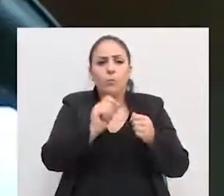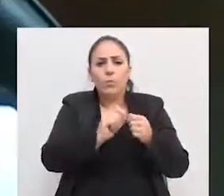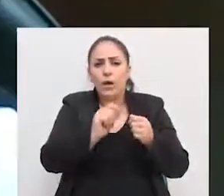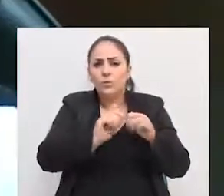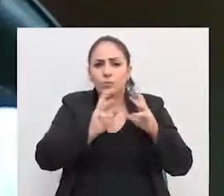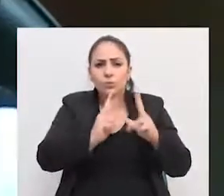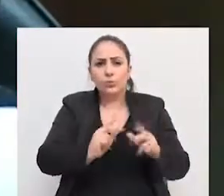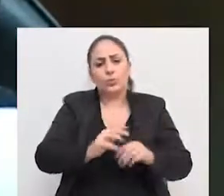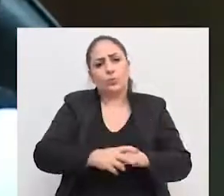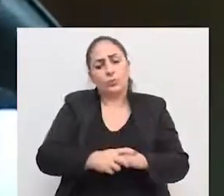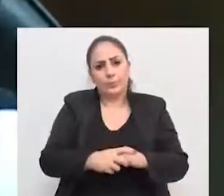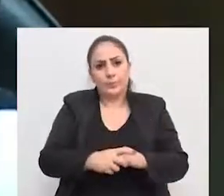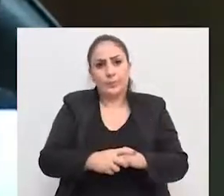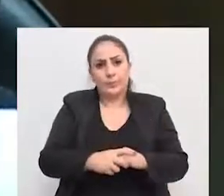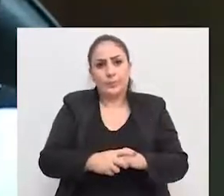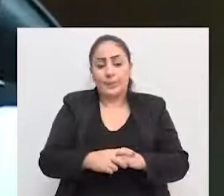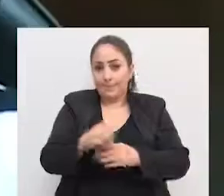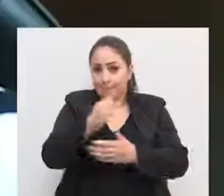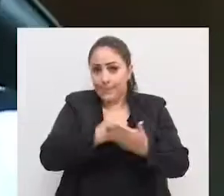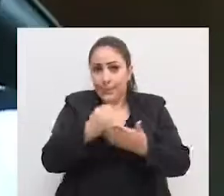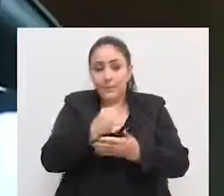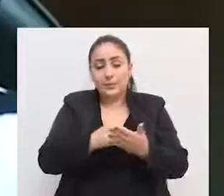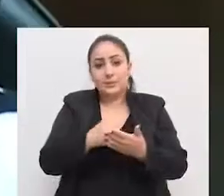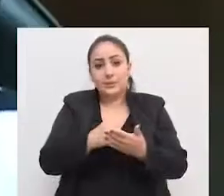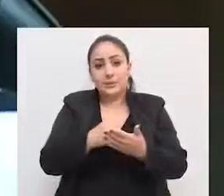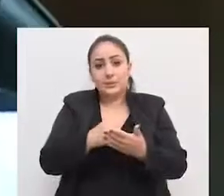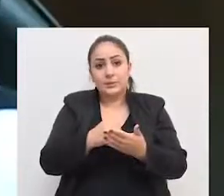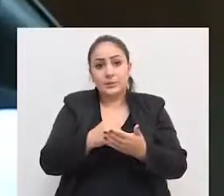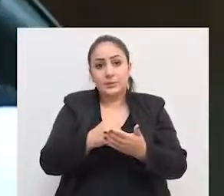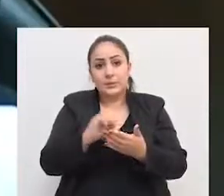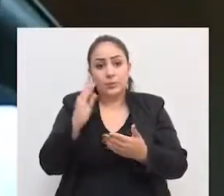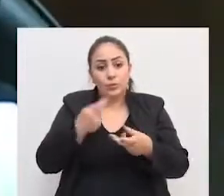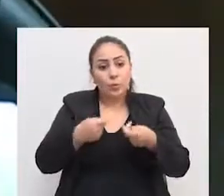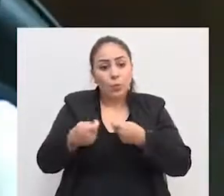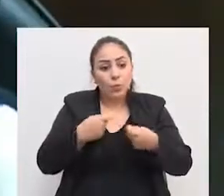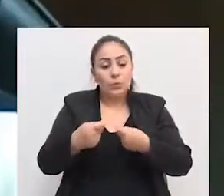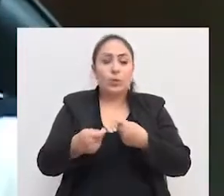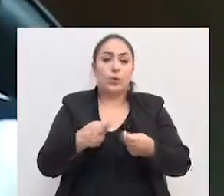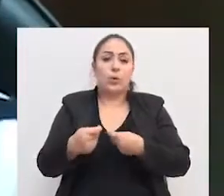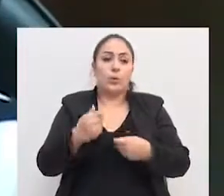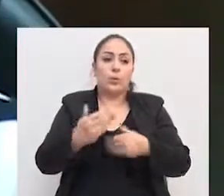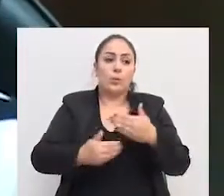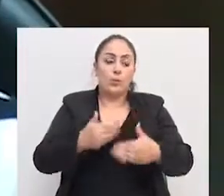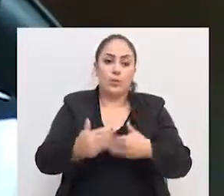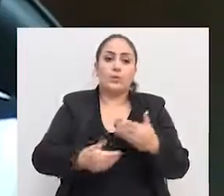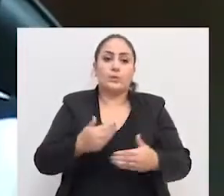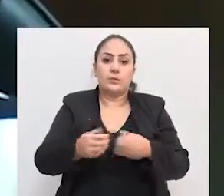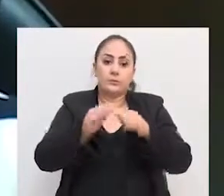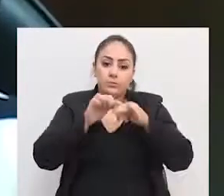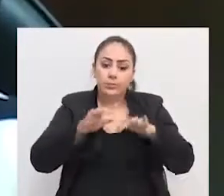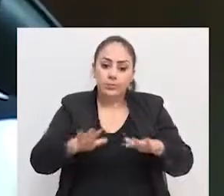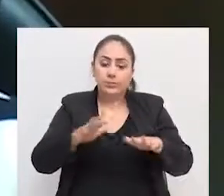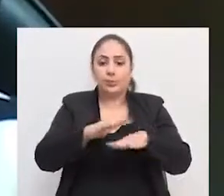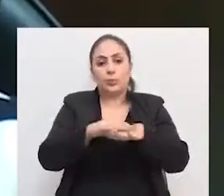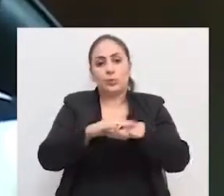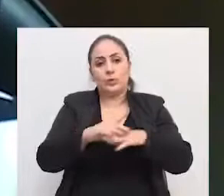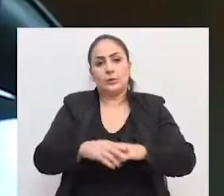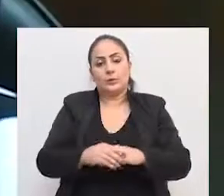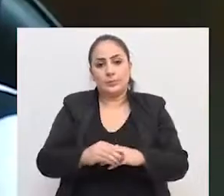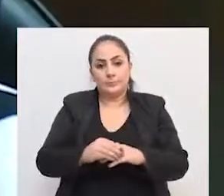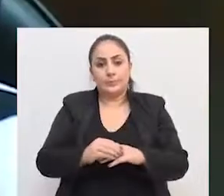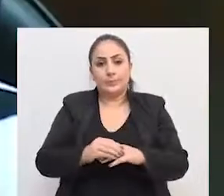né, que pelas bases microbiológicas controlam esses processos infecciosos.